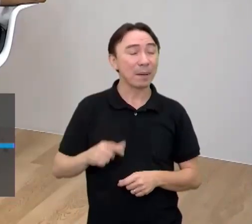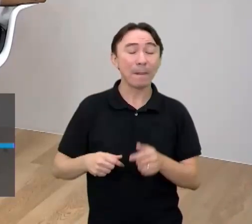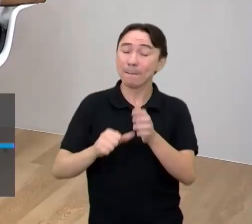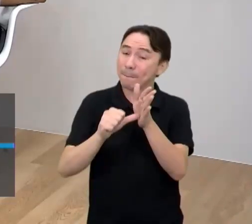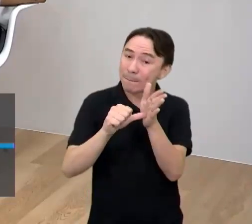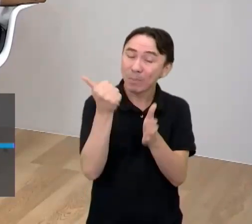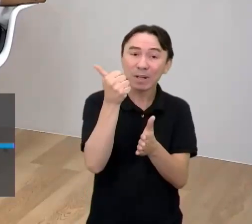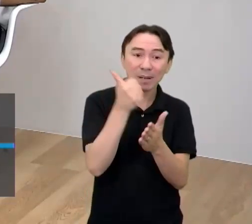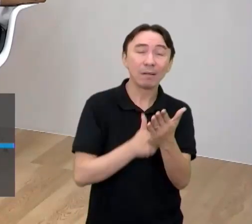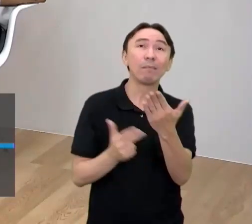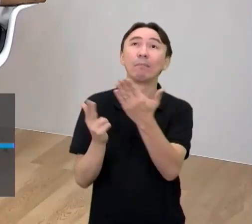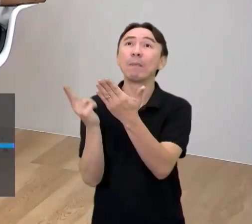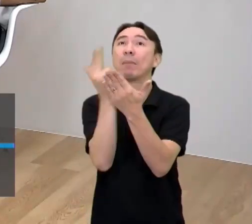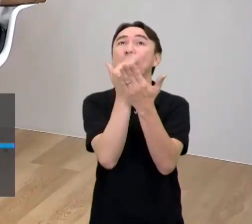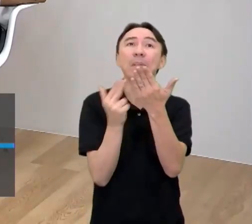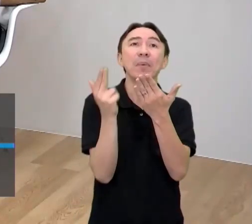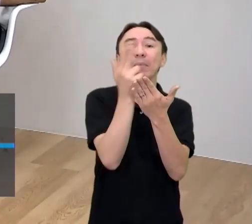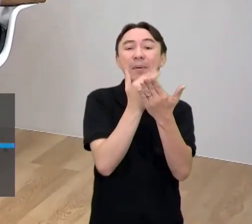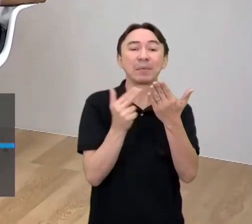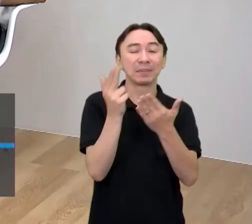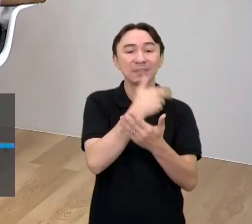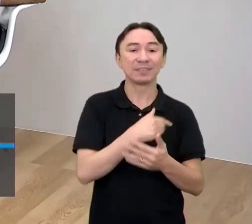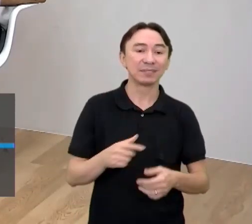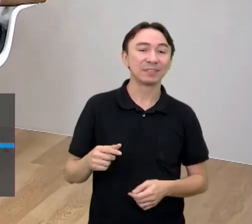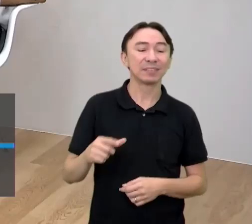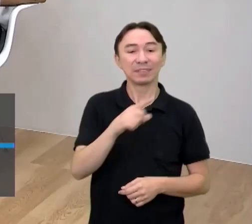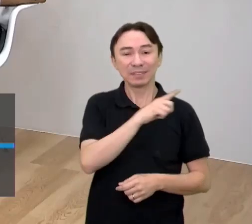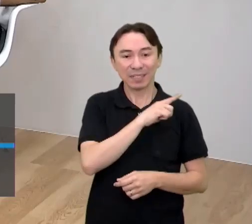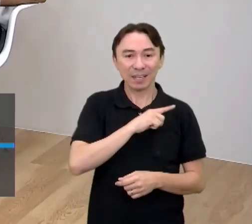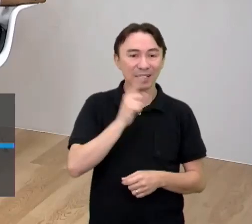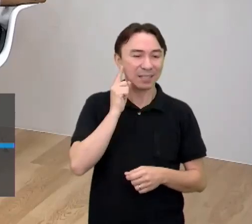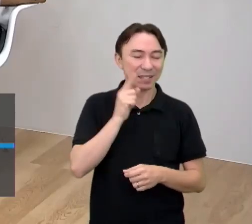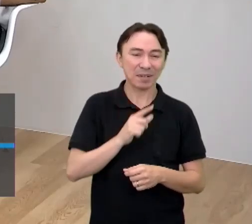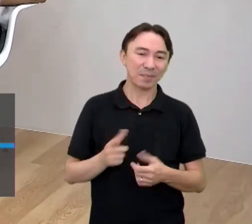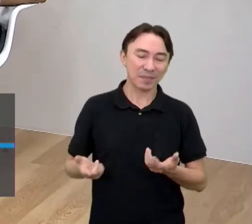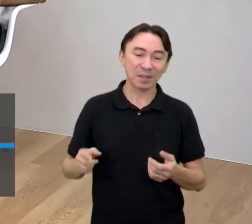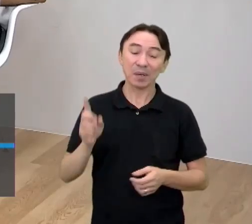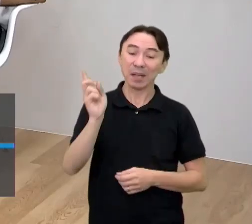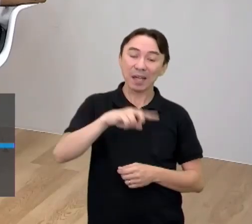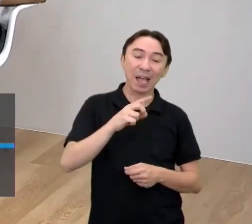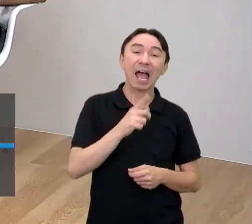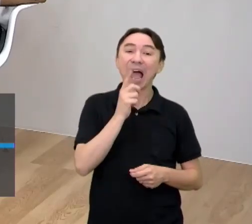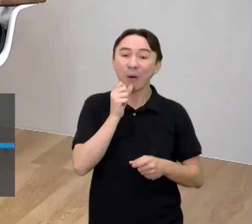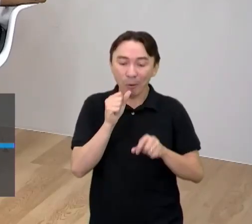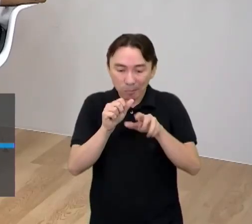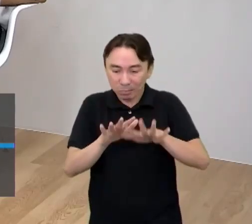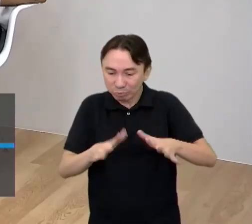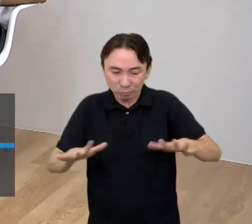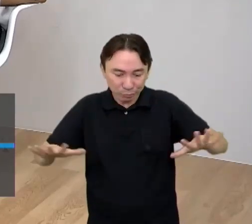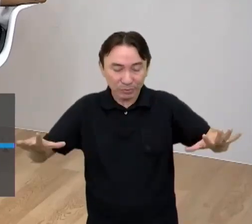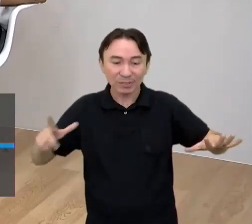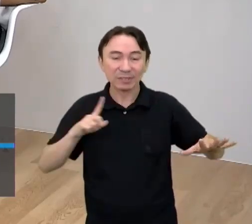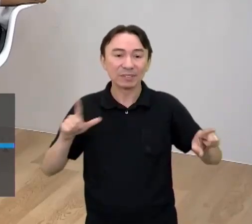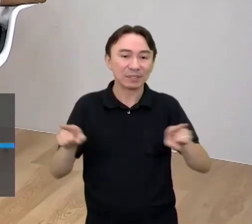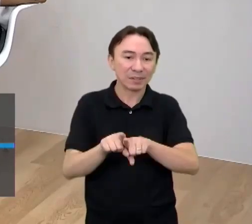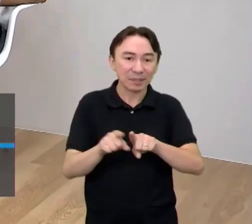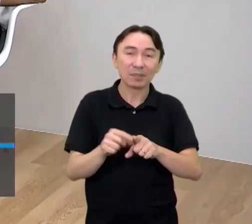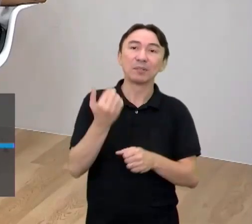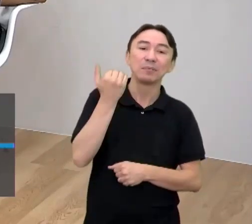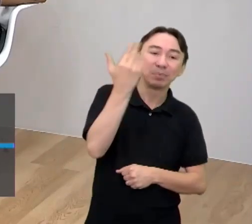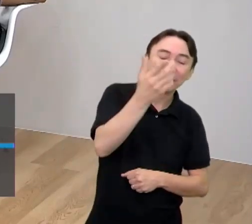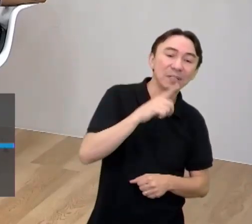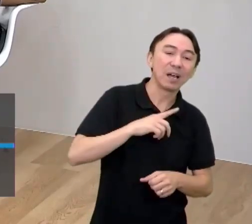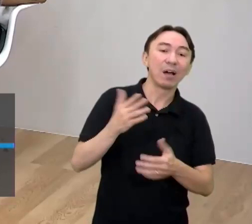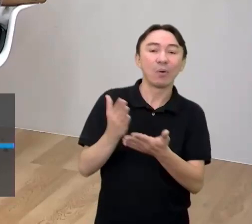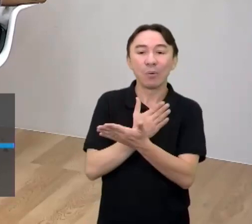literalmente um pântano e em cima algumas casinhas e igreja. Sabe de onde é isso? Parque Dom Pedro e a Praça